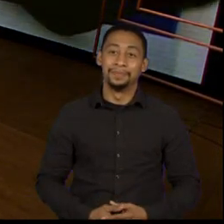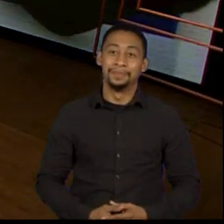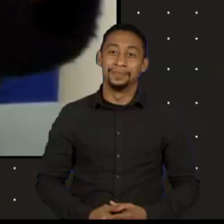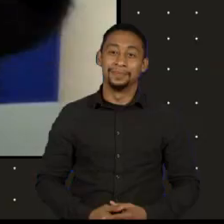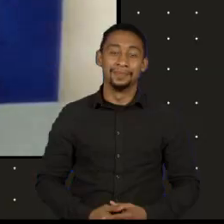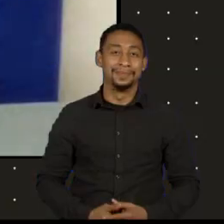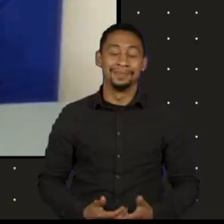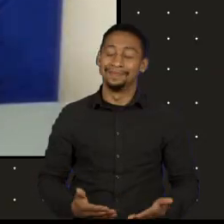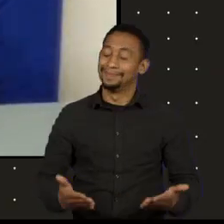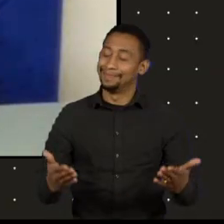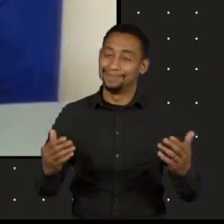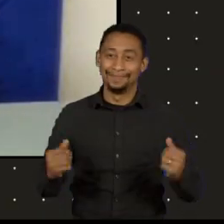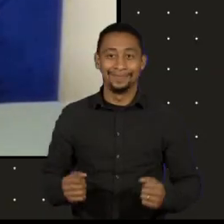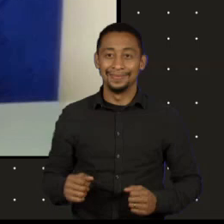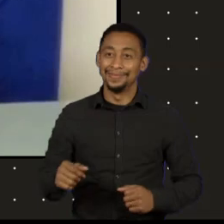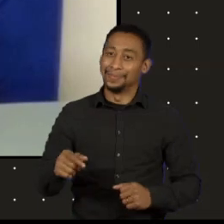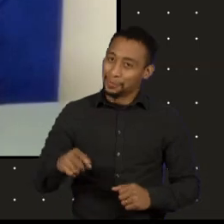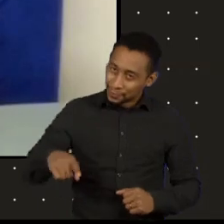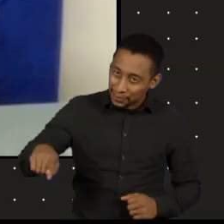Tá vendo você?